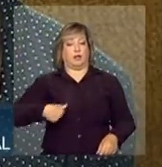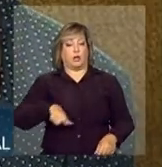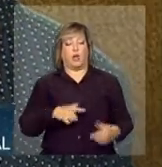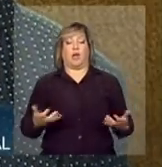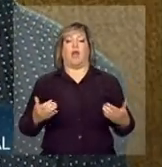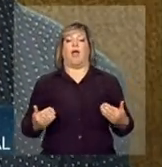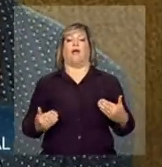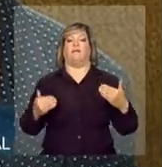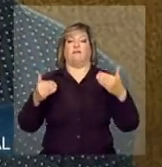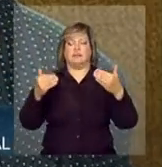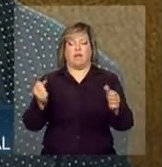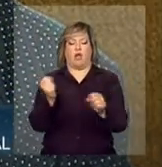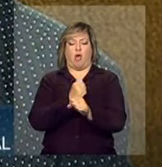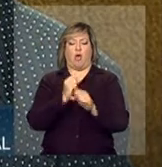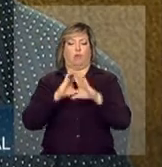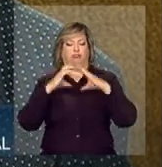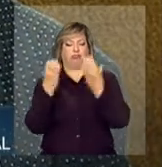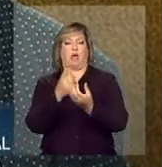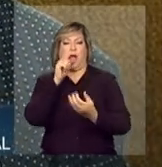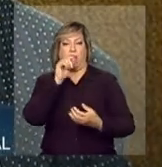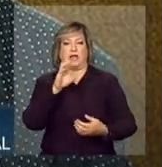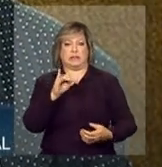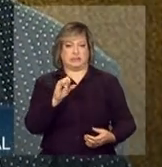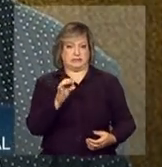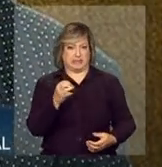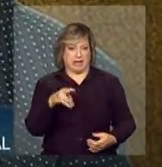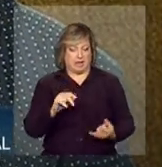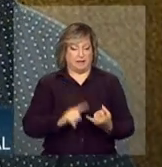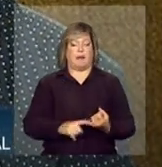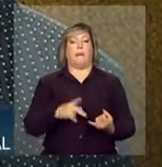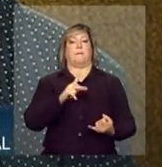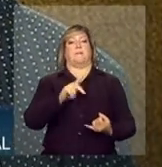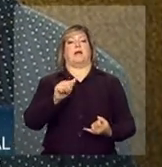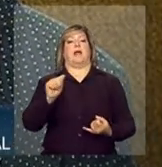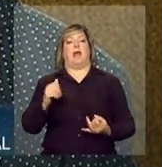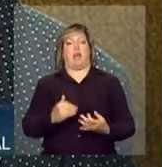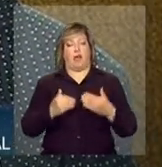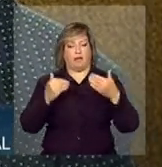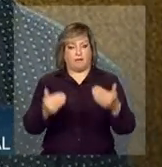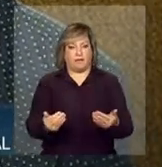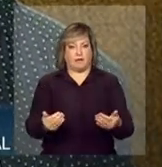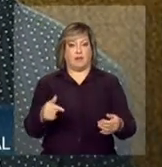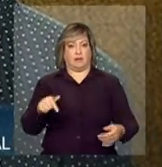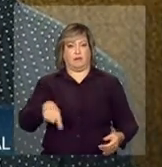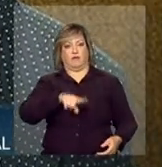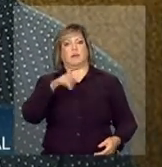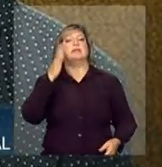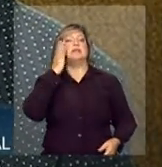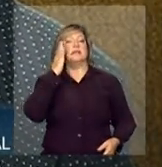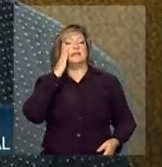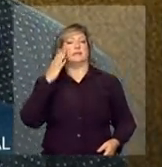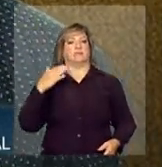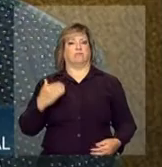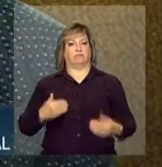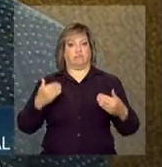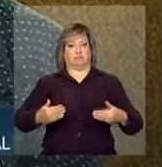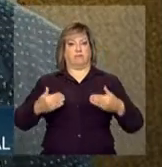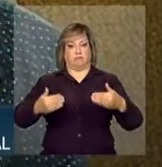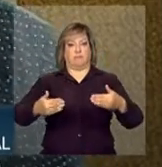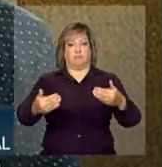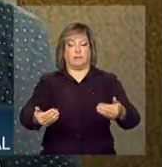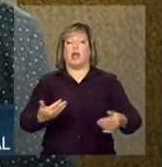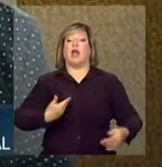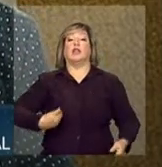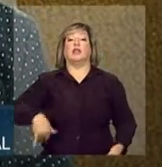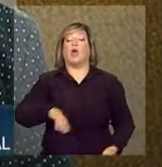avançar na construção de cisterna, queremos avançar na construção do PA, e hoje nós podemos dizer que isso não é só discurso, vocês sabem que nós estamos avançando. Nós não